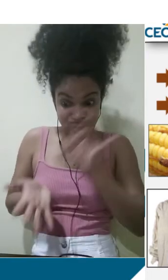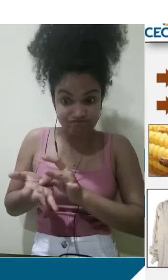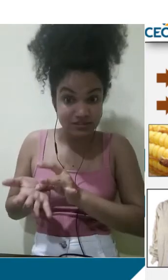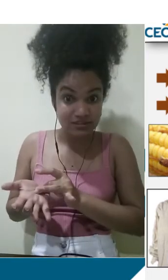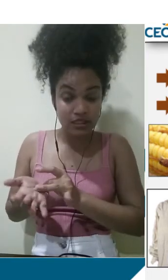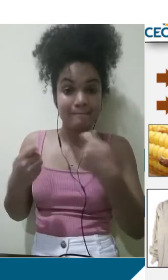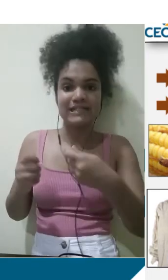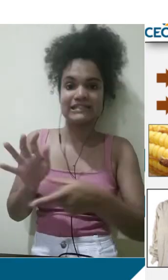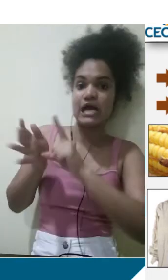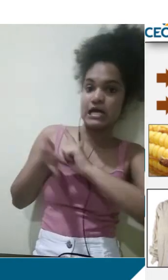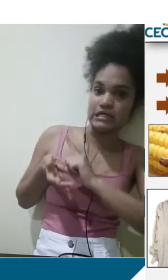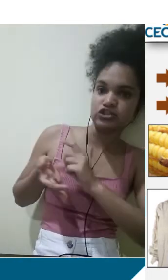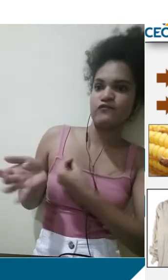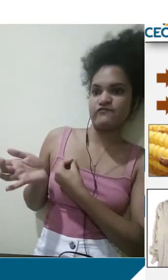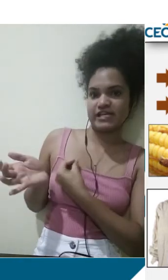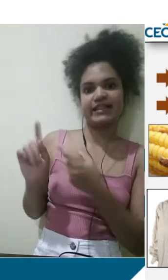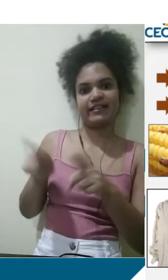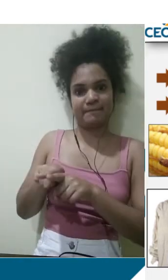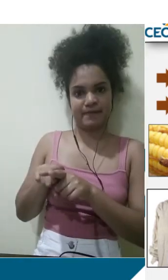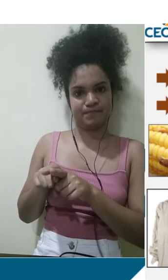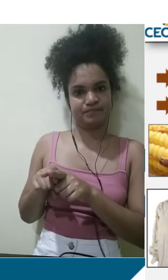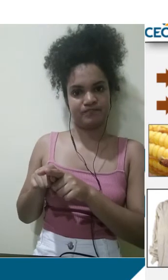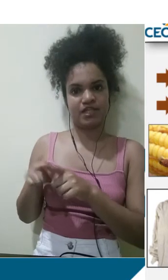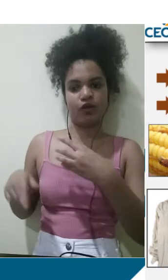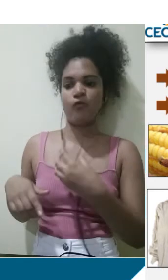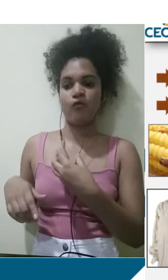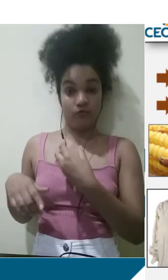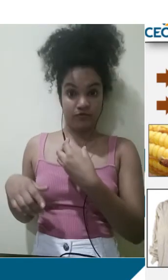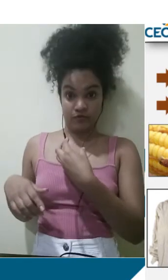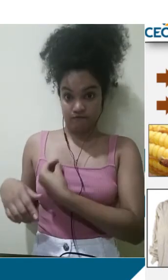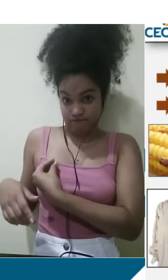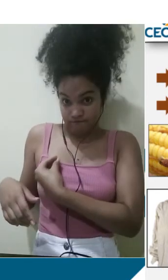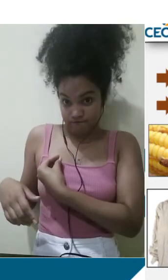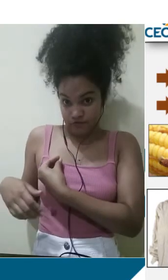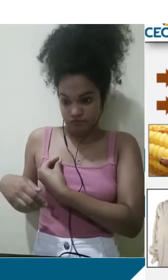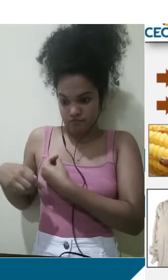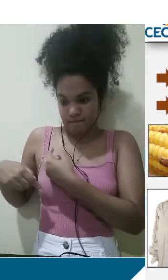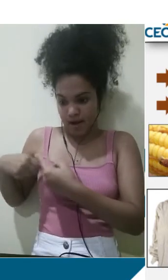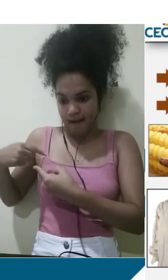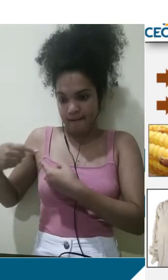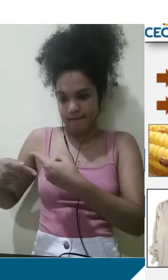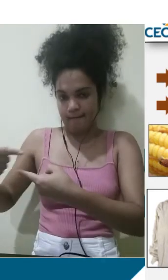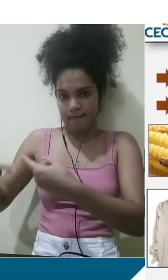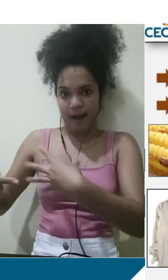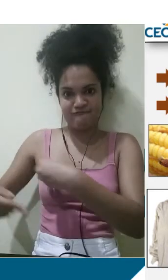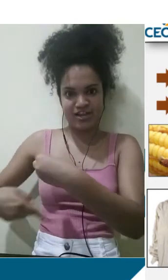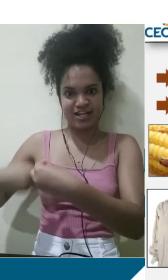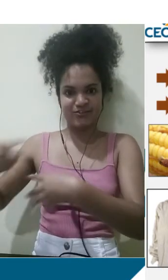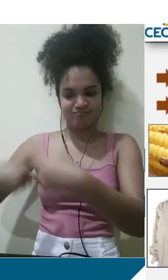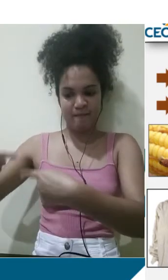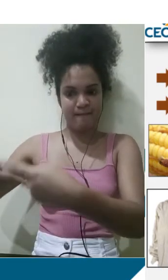vida pré-existente, através da reprodução dos seres vivos. Como nós já vimos em outras aulas,